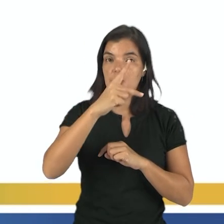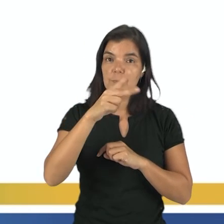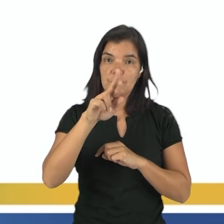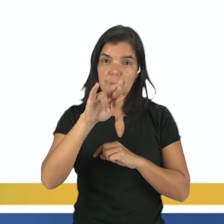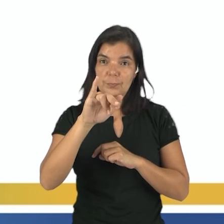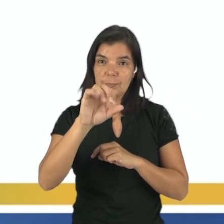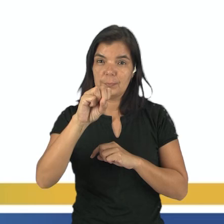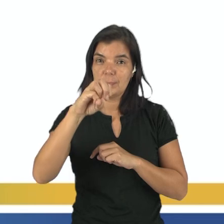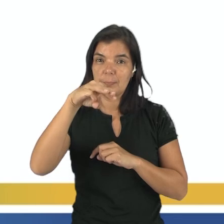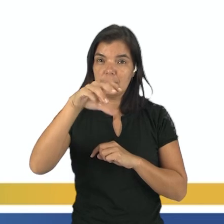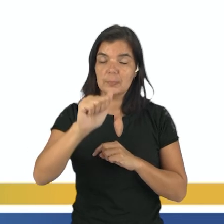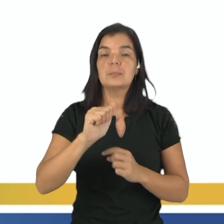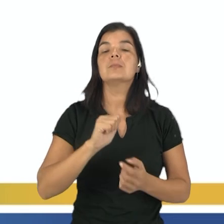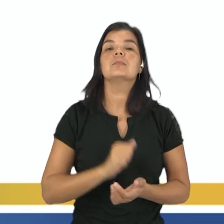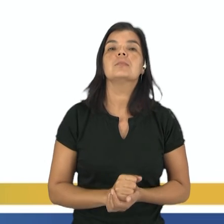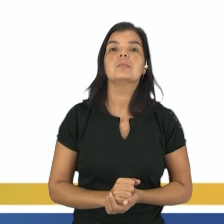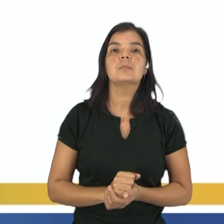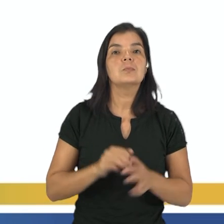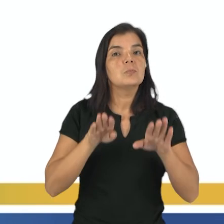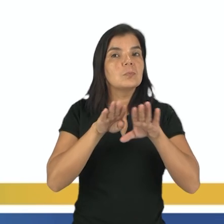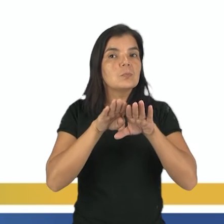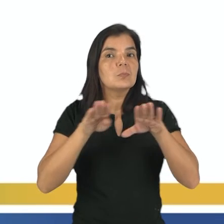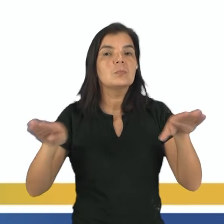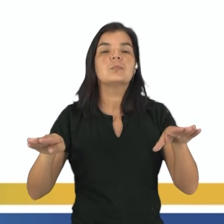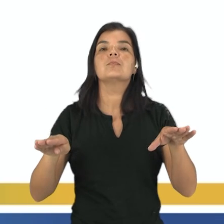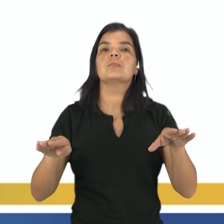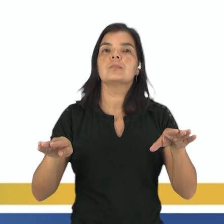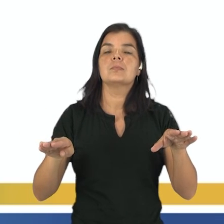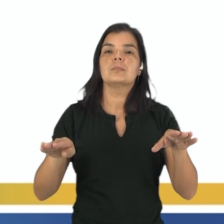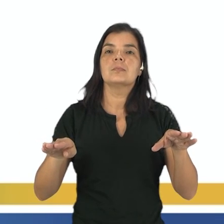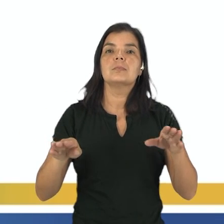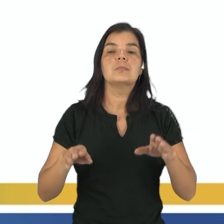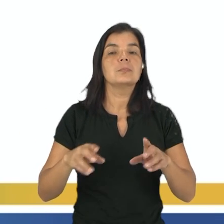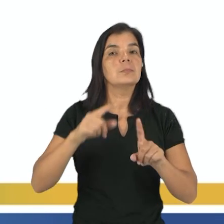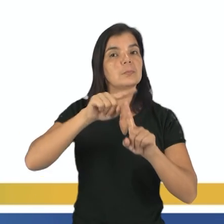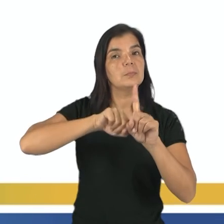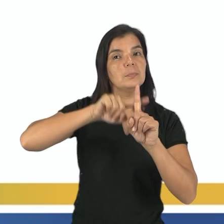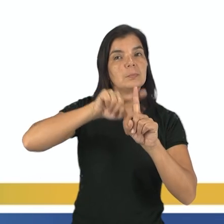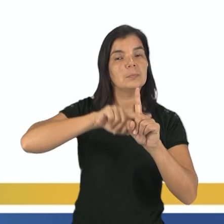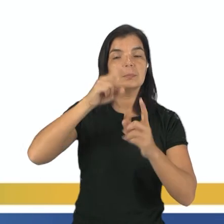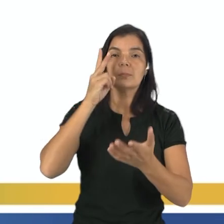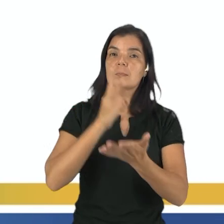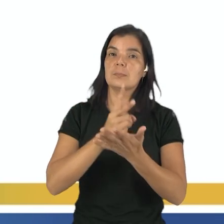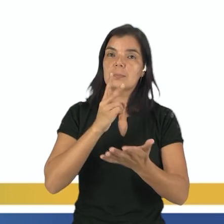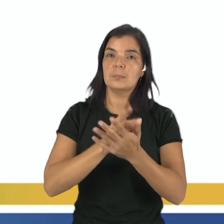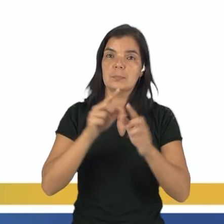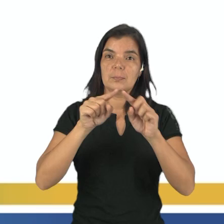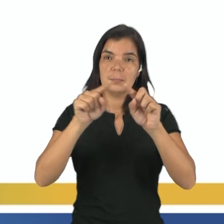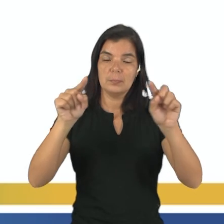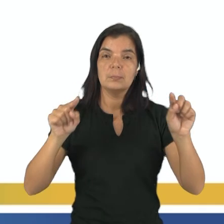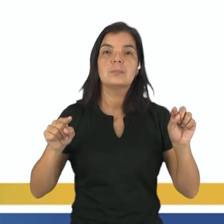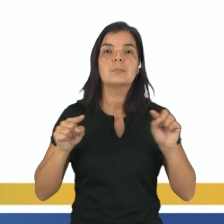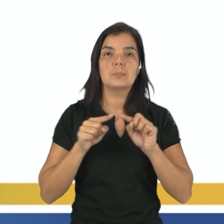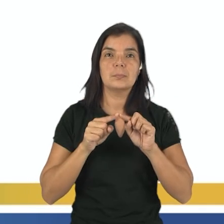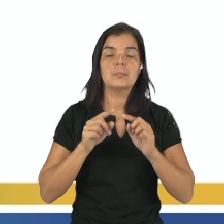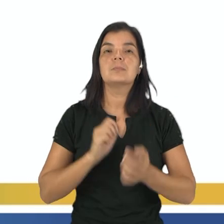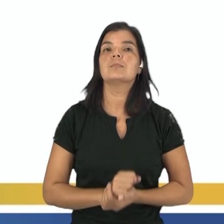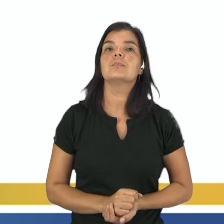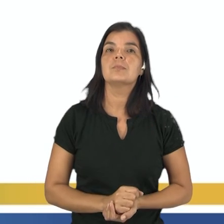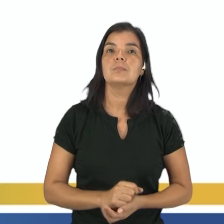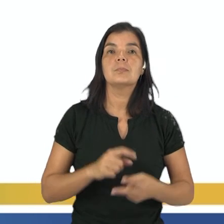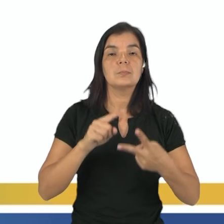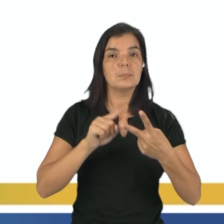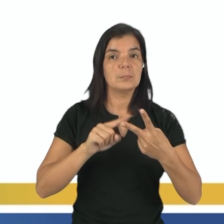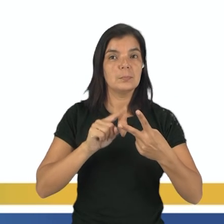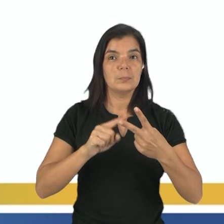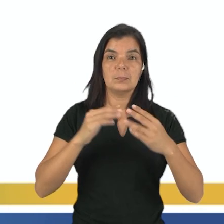prismas, né, retos, as faces laterais são sempre retângulos. E as